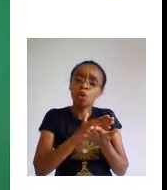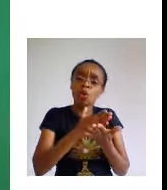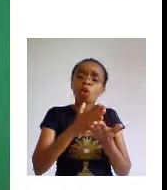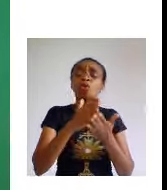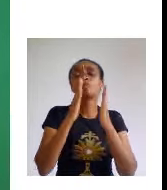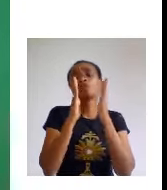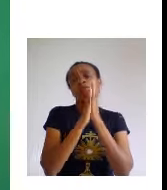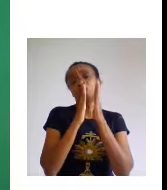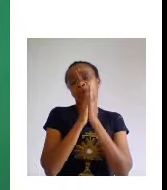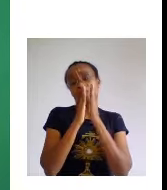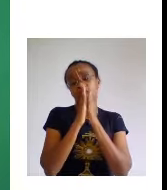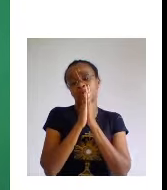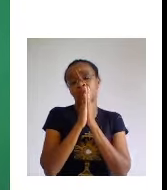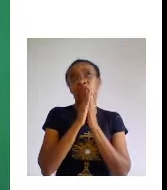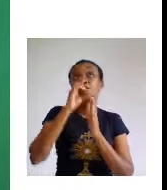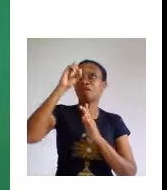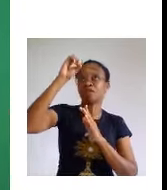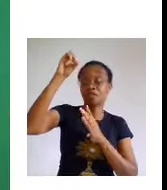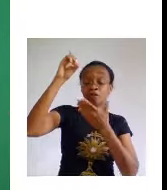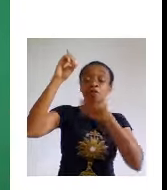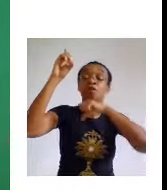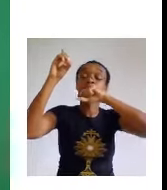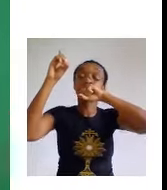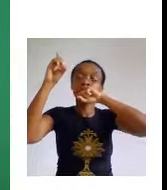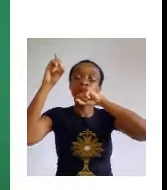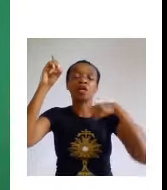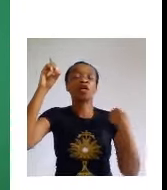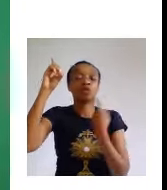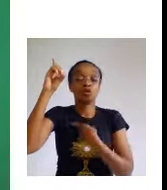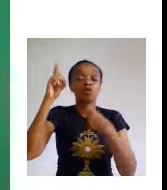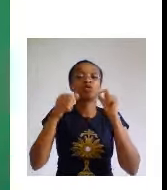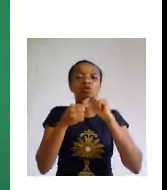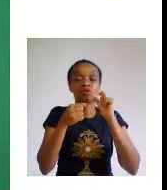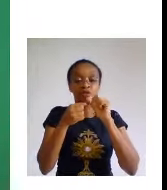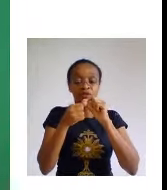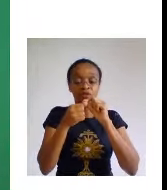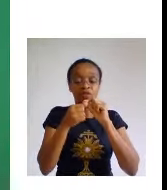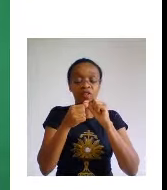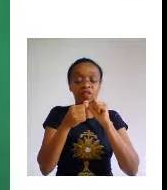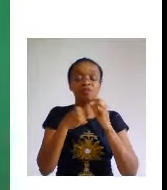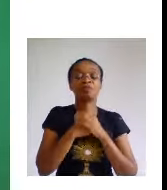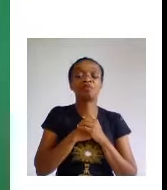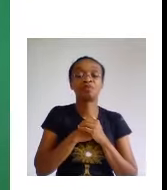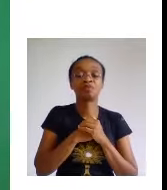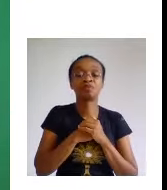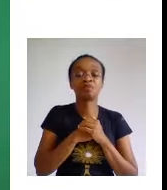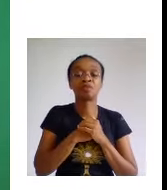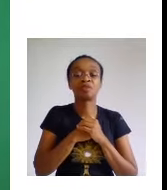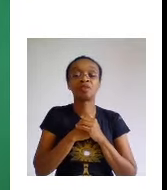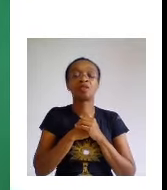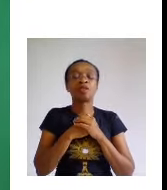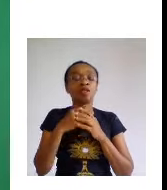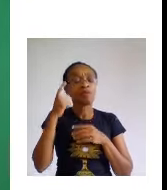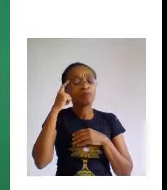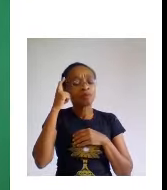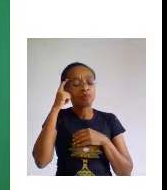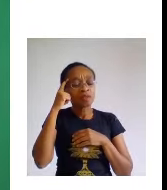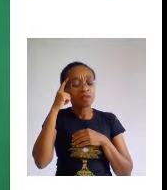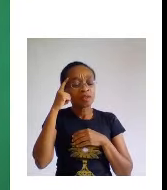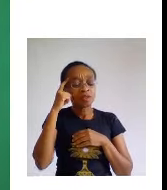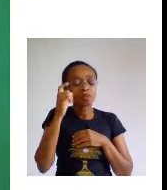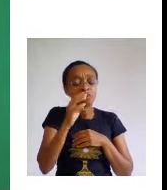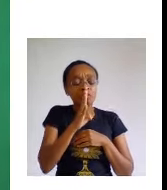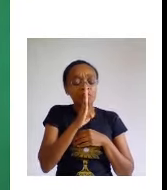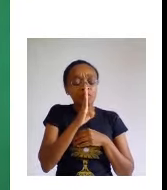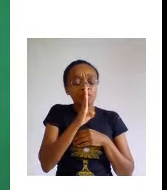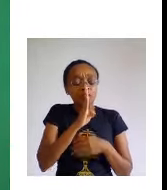oração a Deus, que é o nosso Pai e é o nosso Criador. Então, colocando aí um pouquinho em